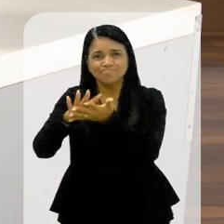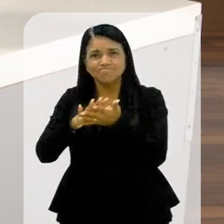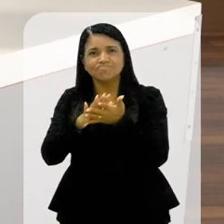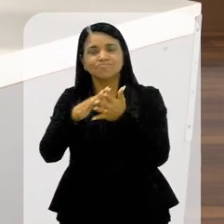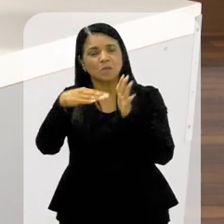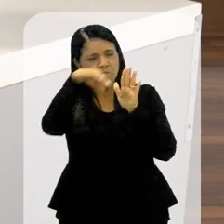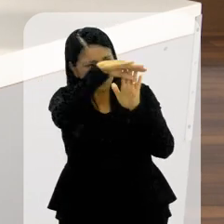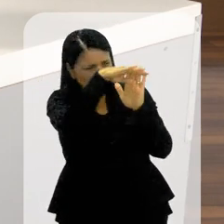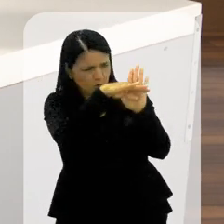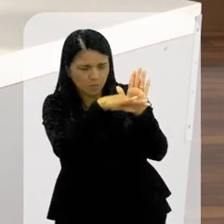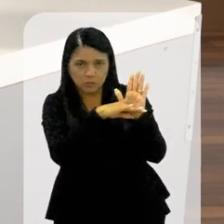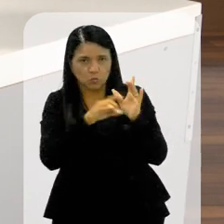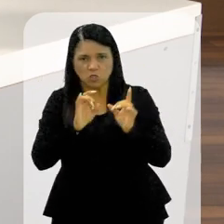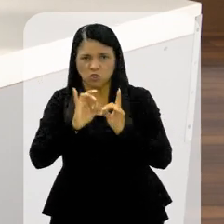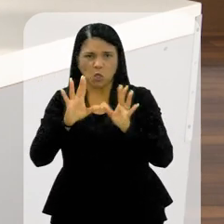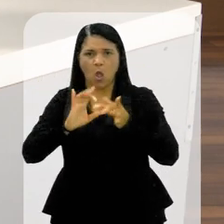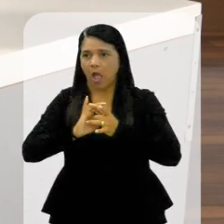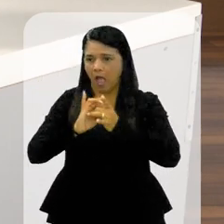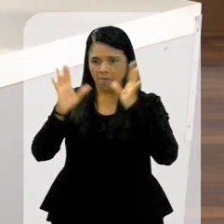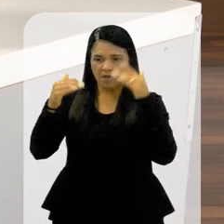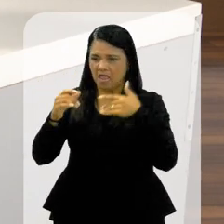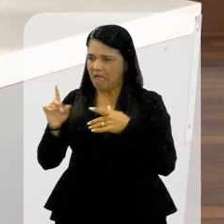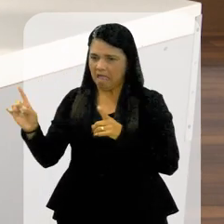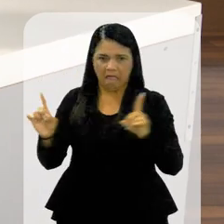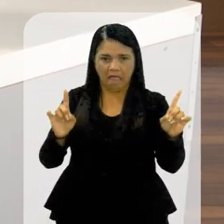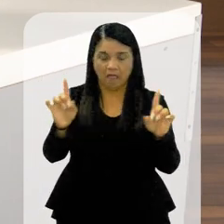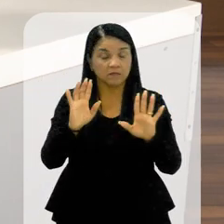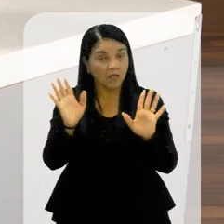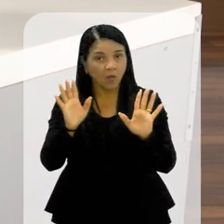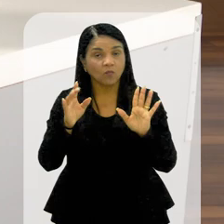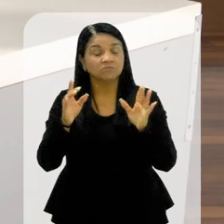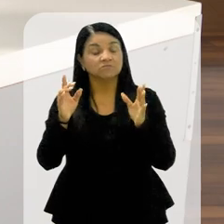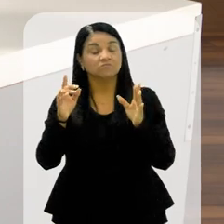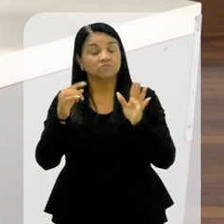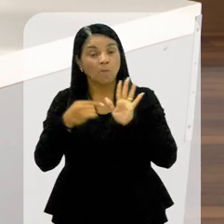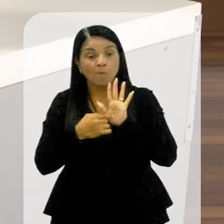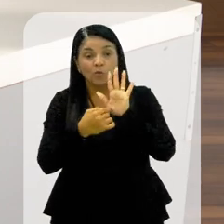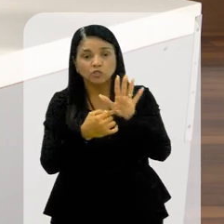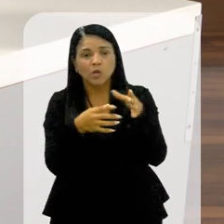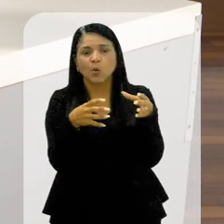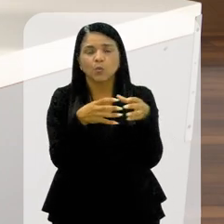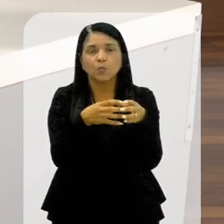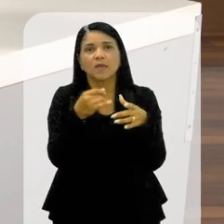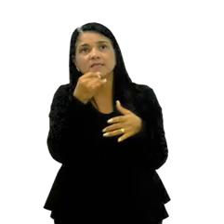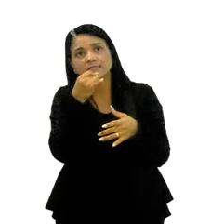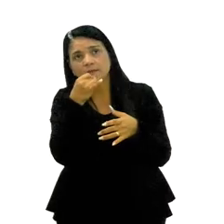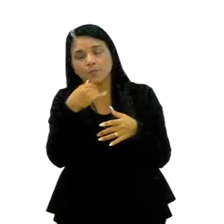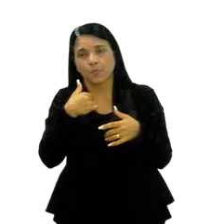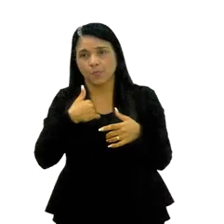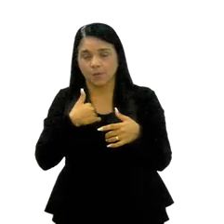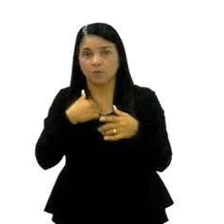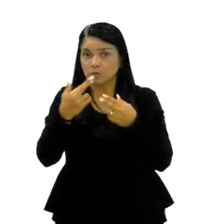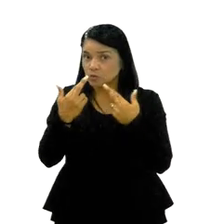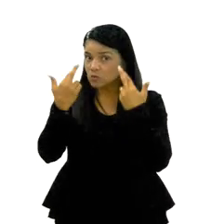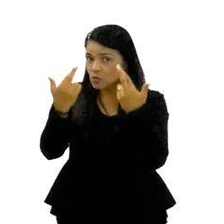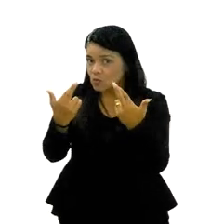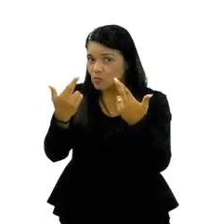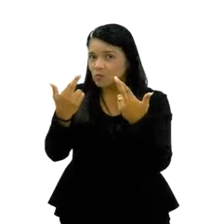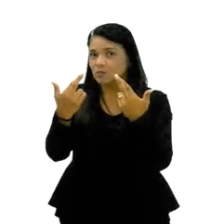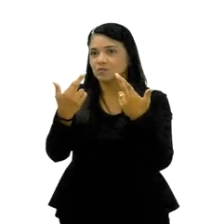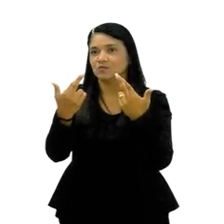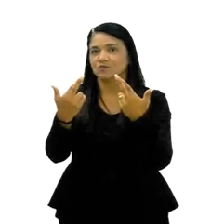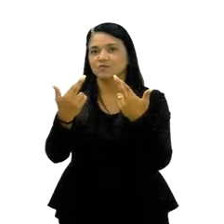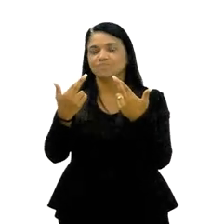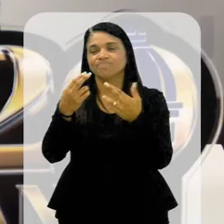com programações, evidente, sim, não é abrir a galega e botar um aqui, outro ali, mas trazer grupos. Por exemplo, eu tive a